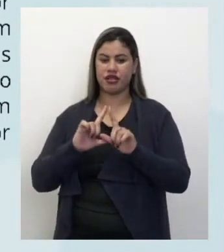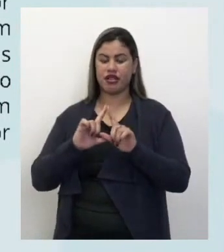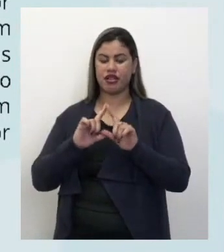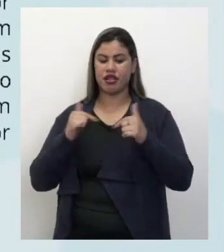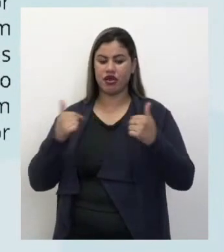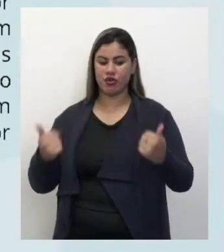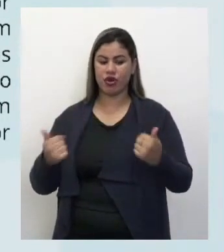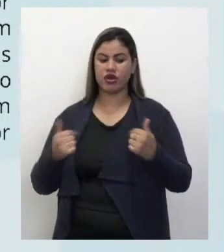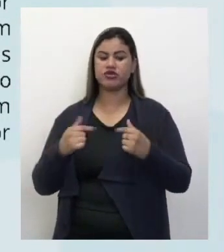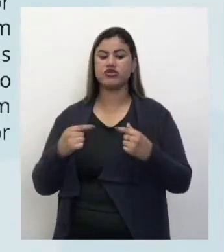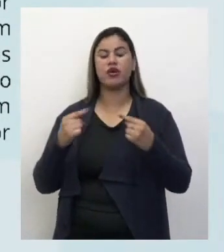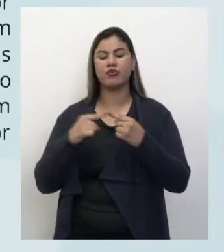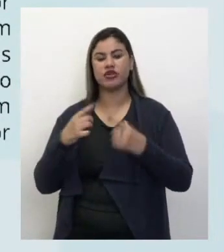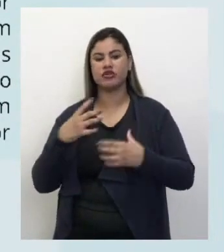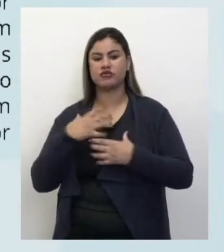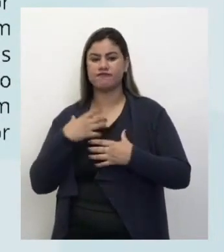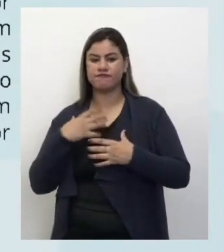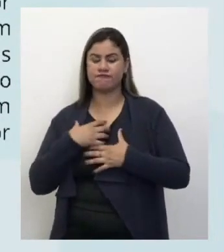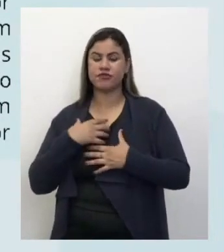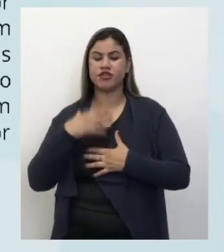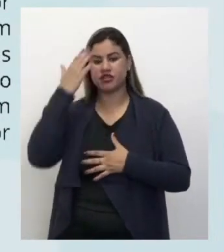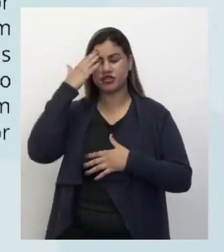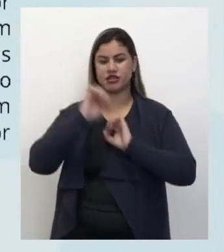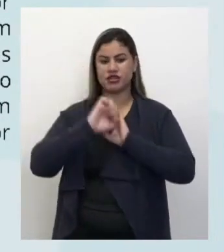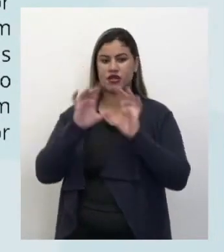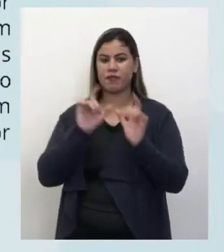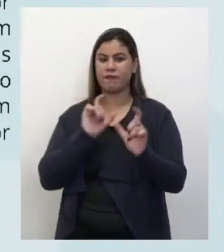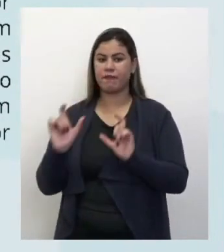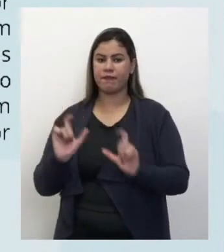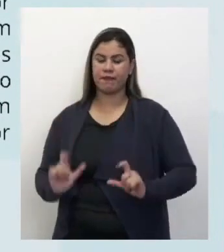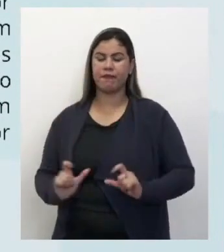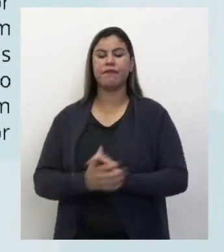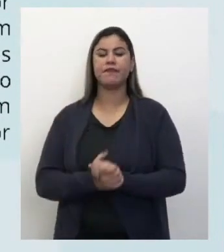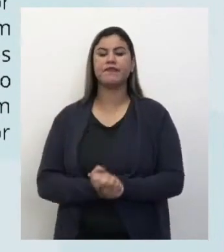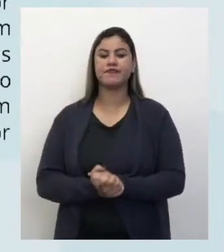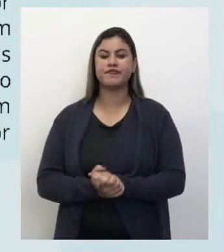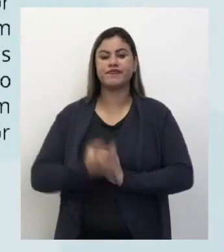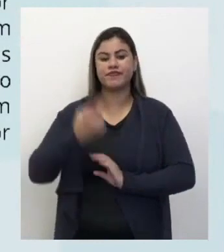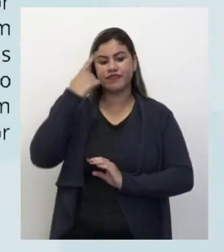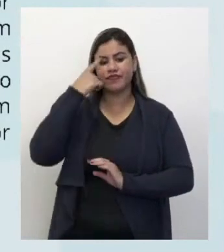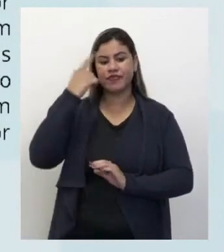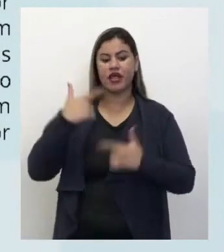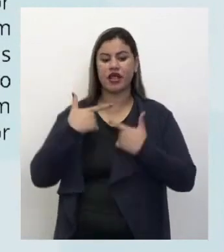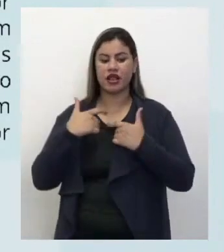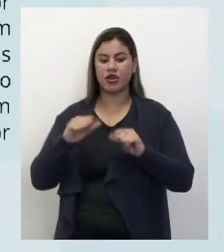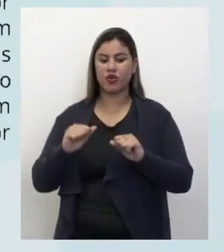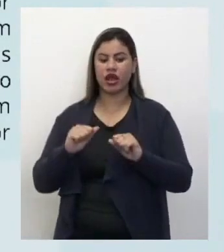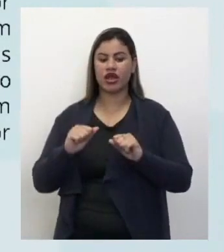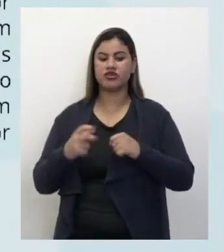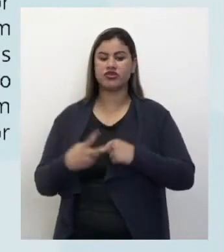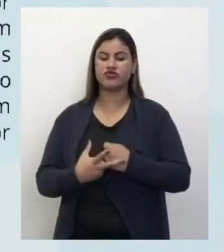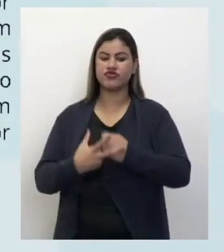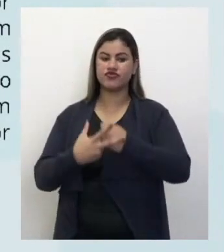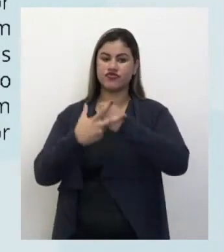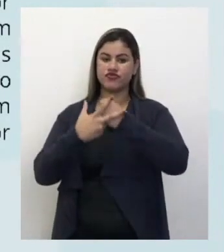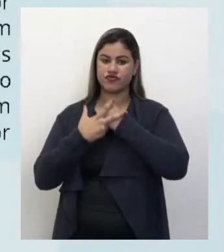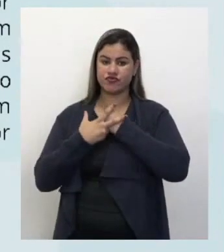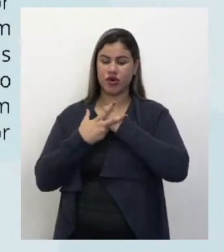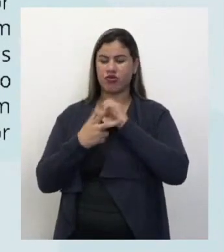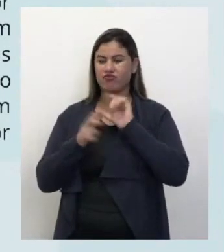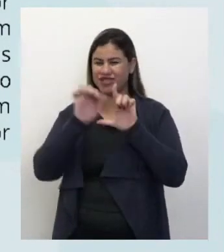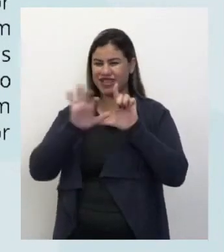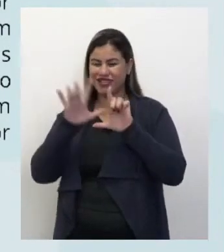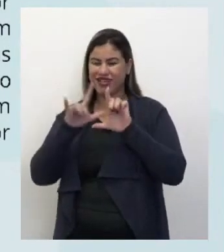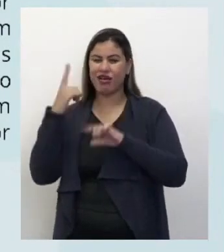um significado para essas sequências de palavras. No caso da linguagem não verbal, os sinais, o som e